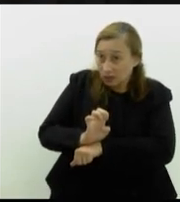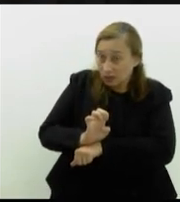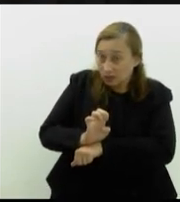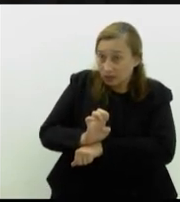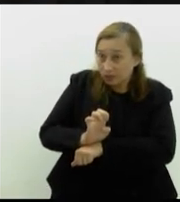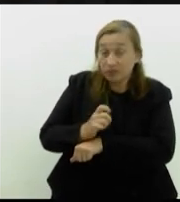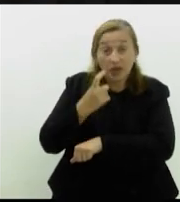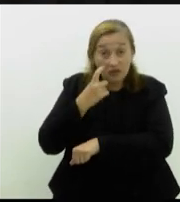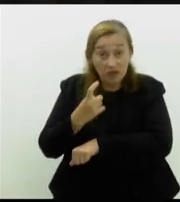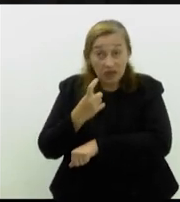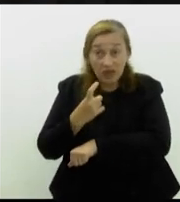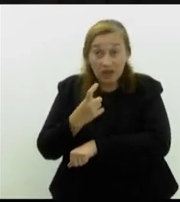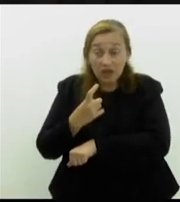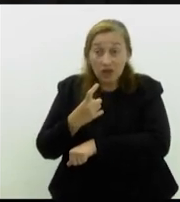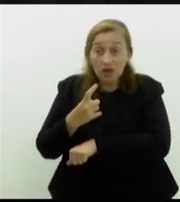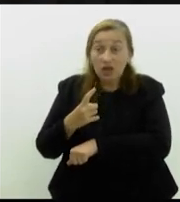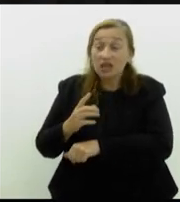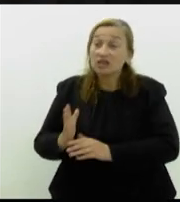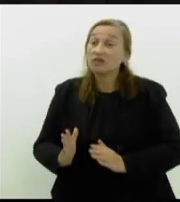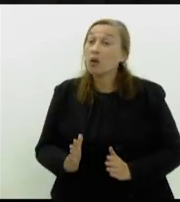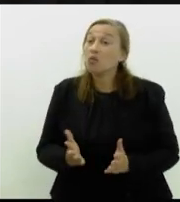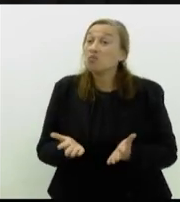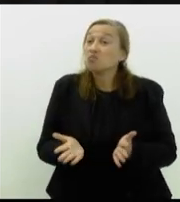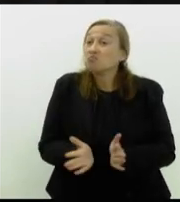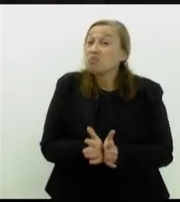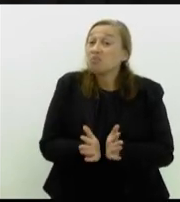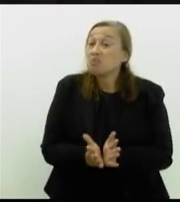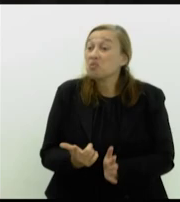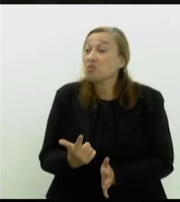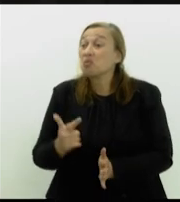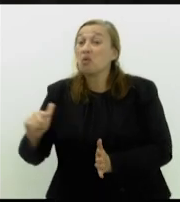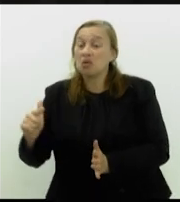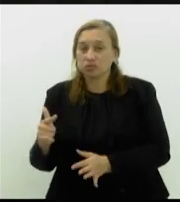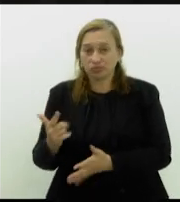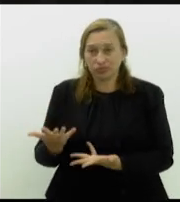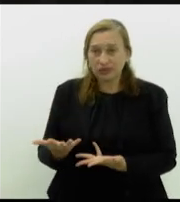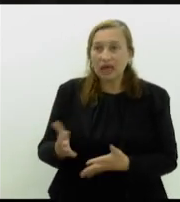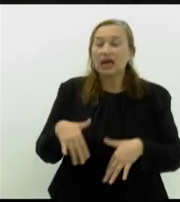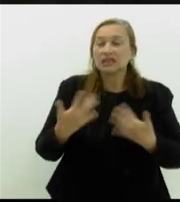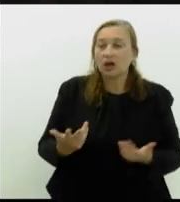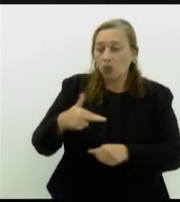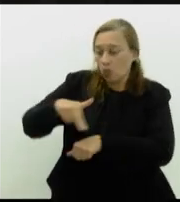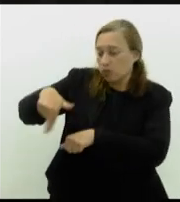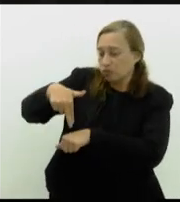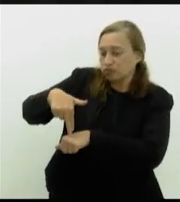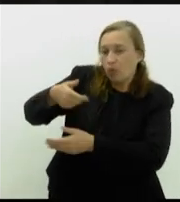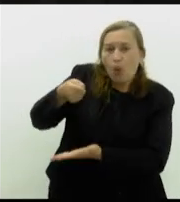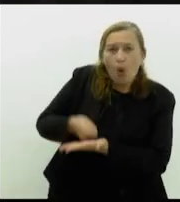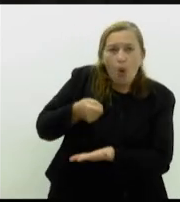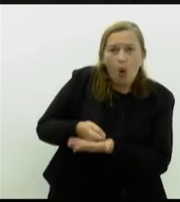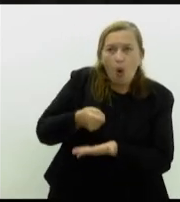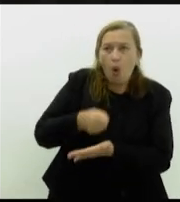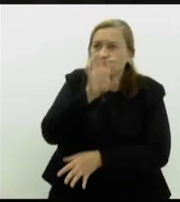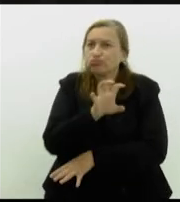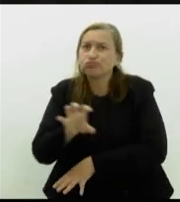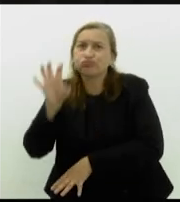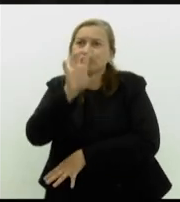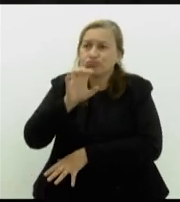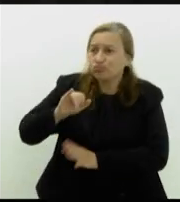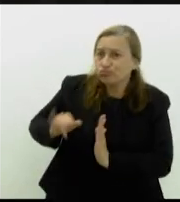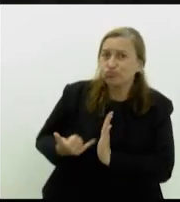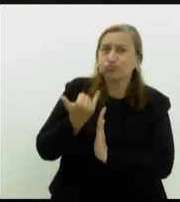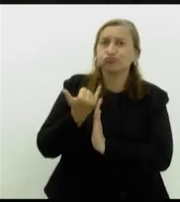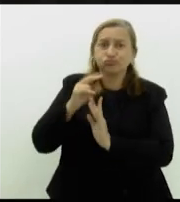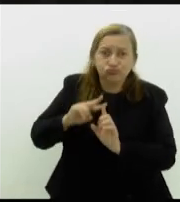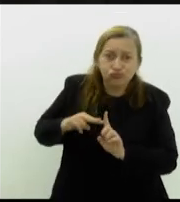enriquecer com o empobrecimento do outro. Então, quando a União cobra dos Estados uns juros